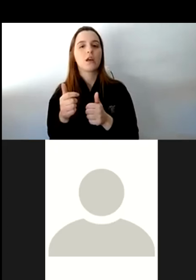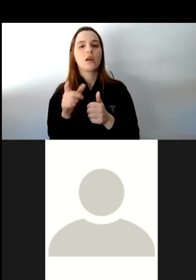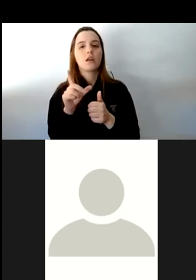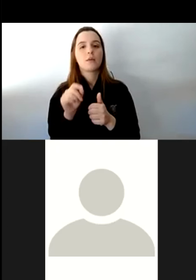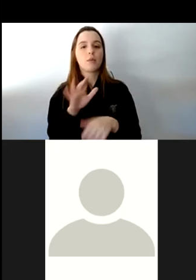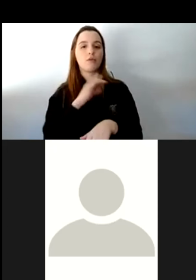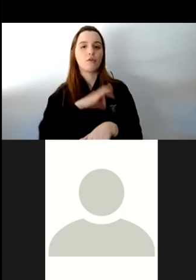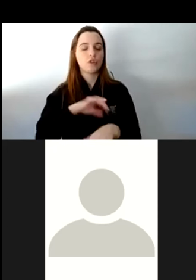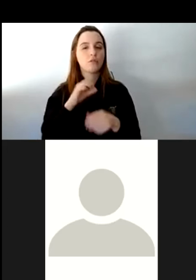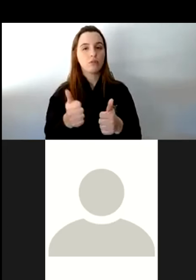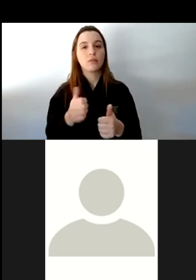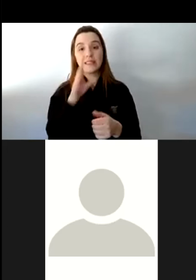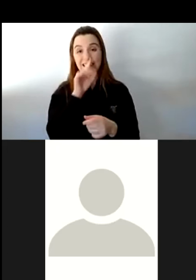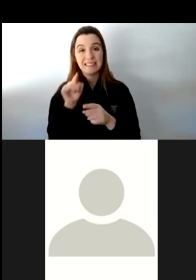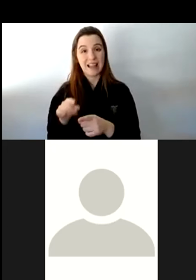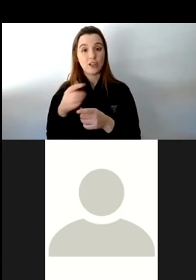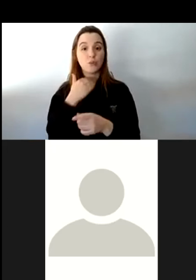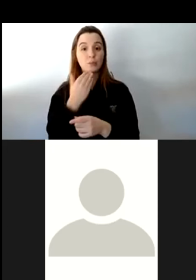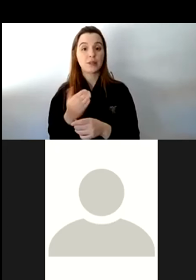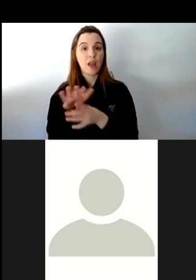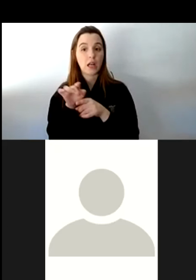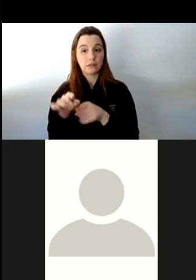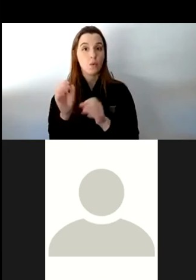do centro teria muito a perder.